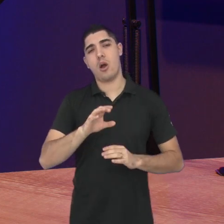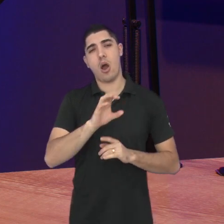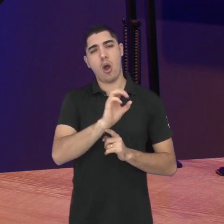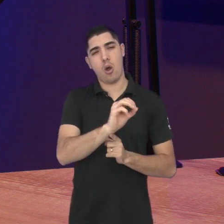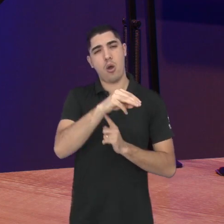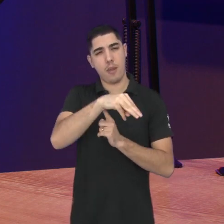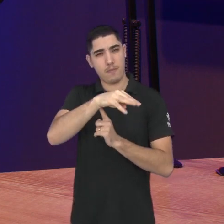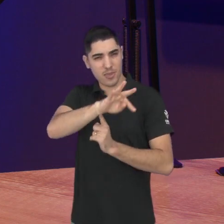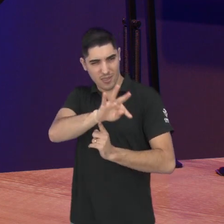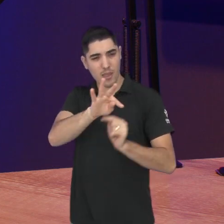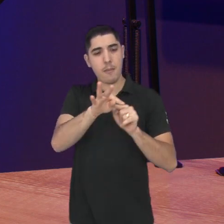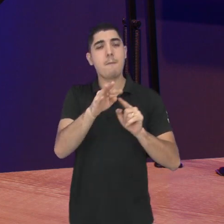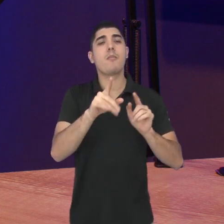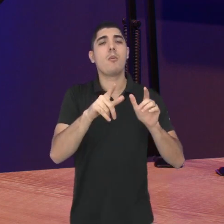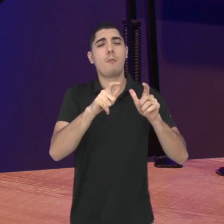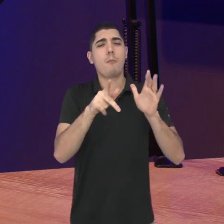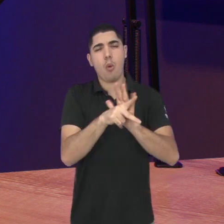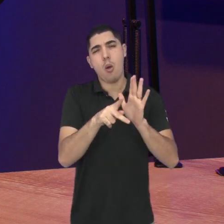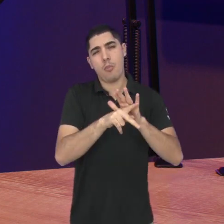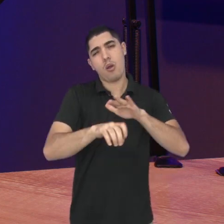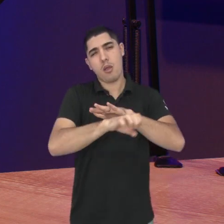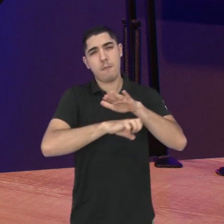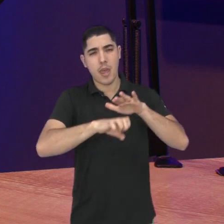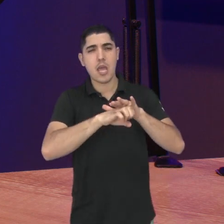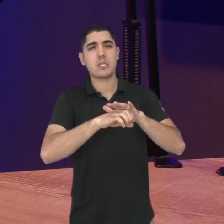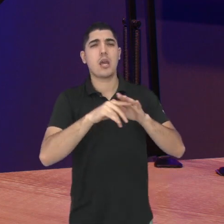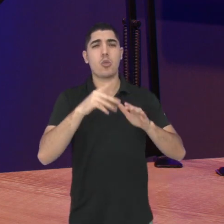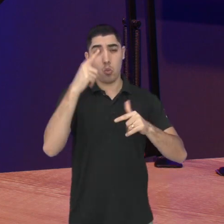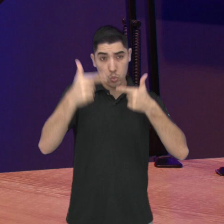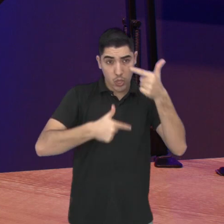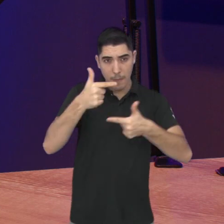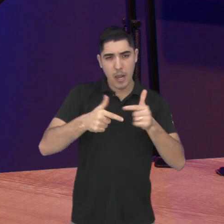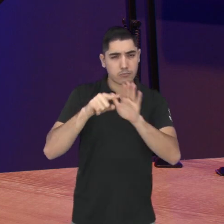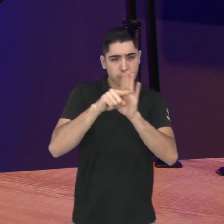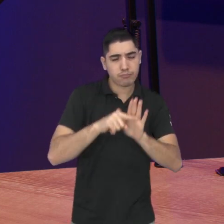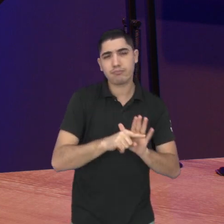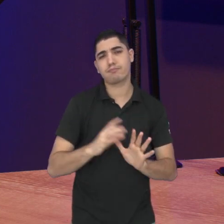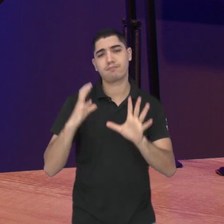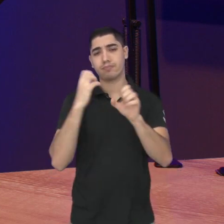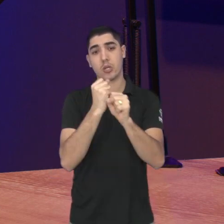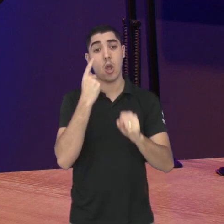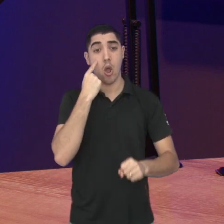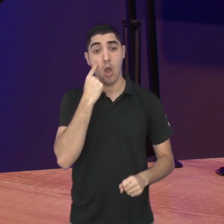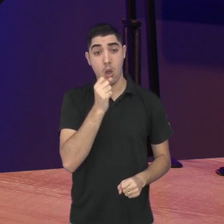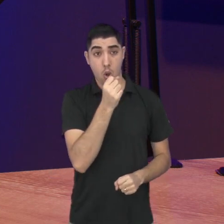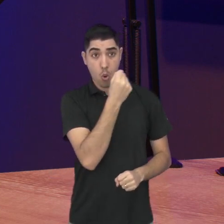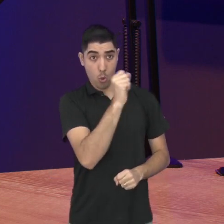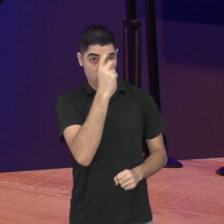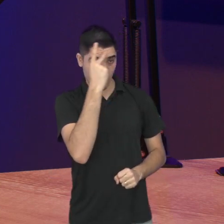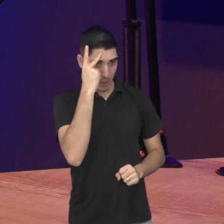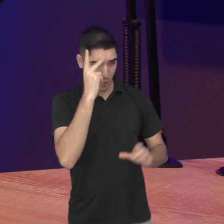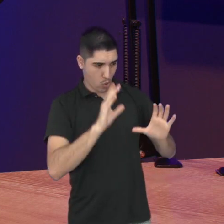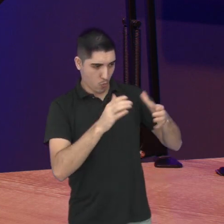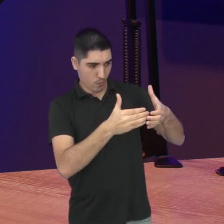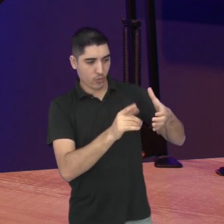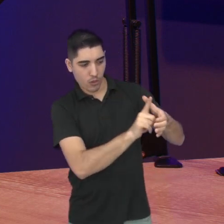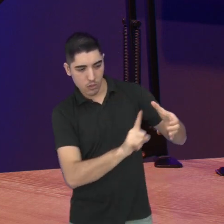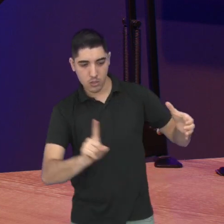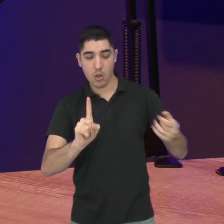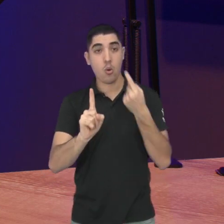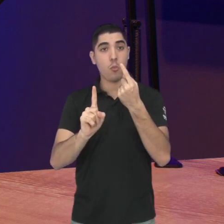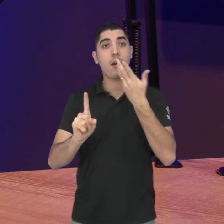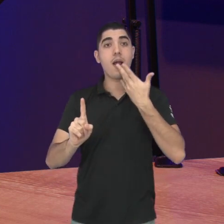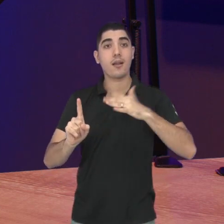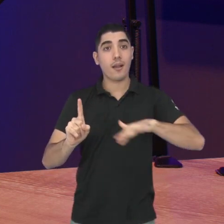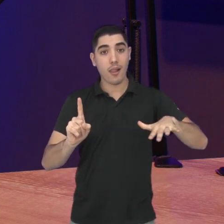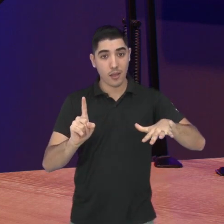do Trabalho, que diz que a cada 8 pessoas escravizadas que fazem, né, trabalho forçado, uma é uma criança.